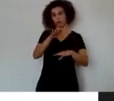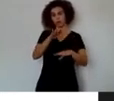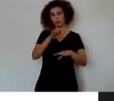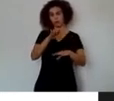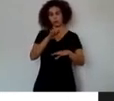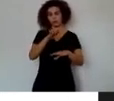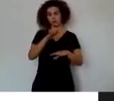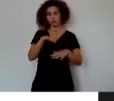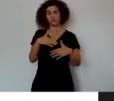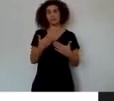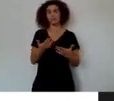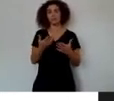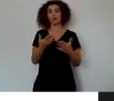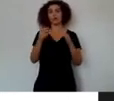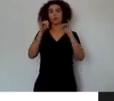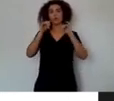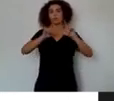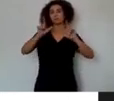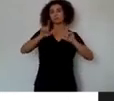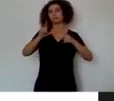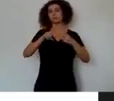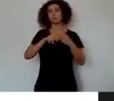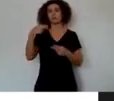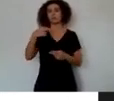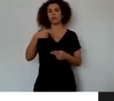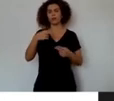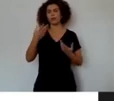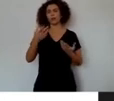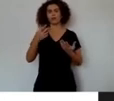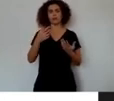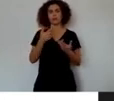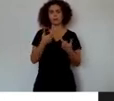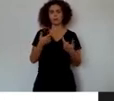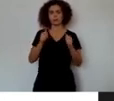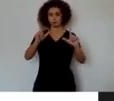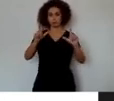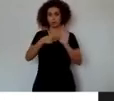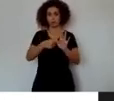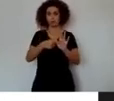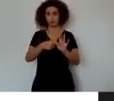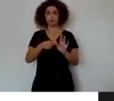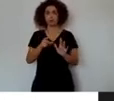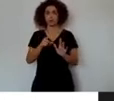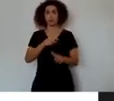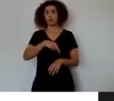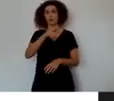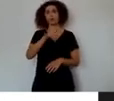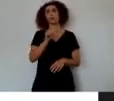ele é retratado, que seja numa novela, eles têm o costume, eles nunca colocam um